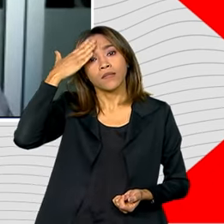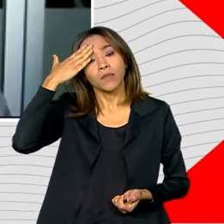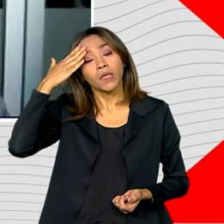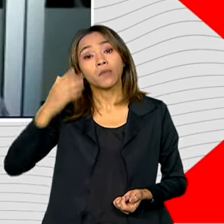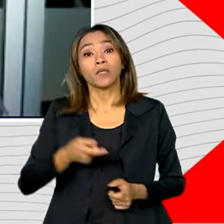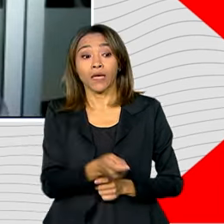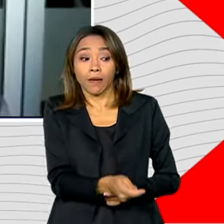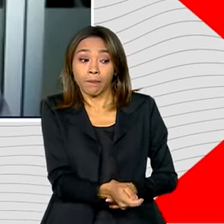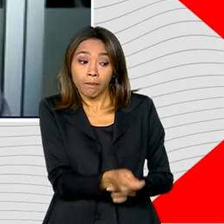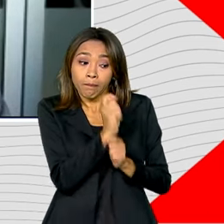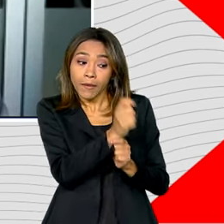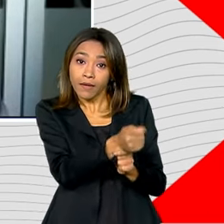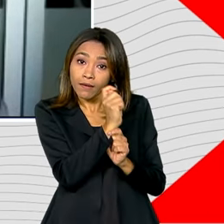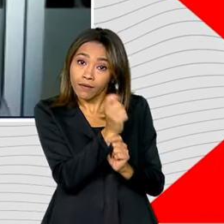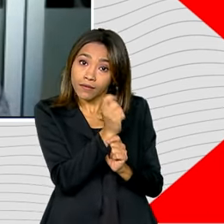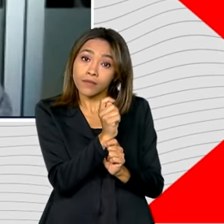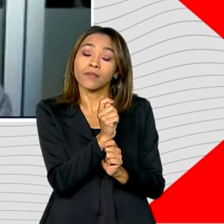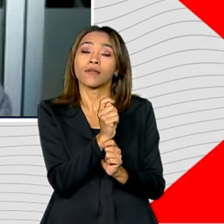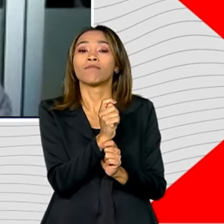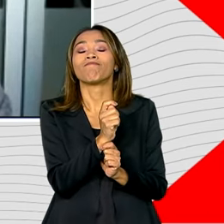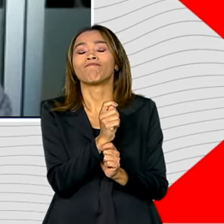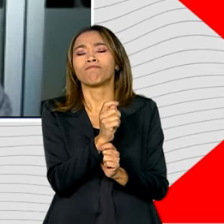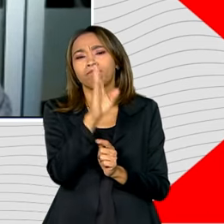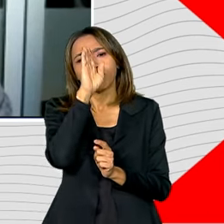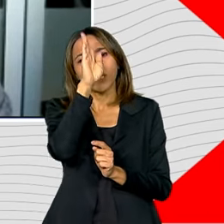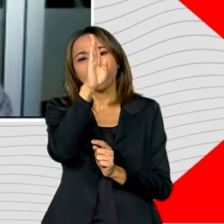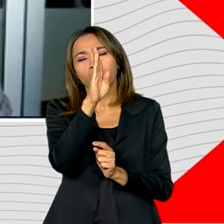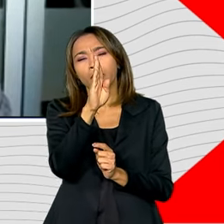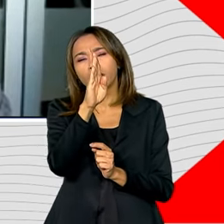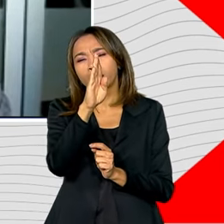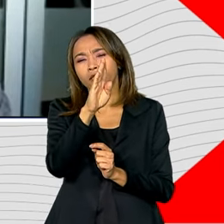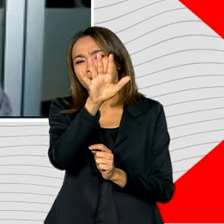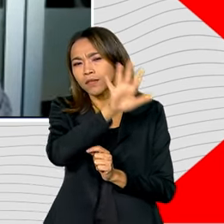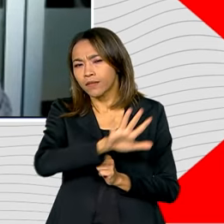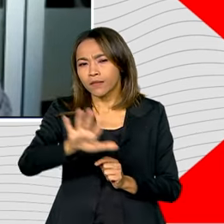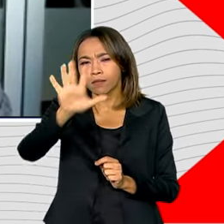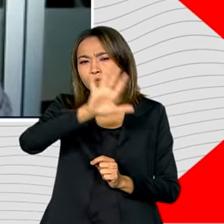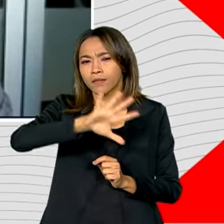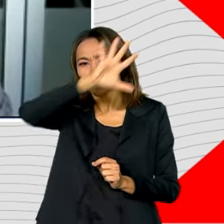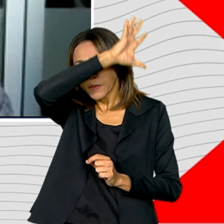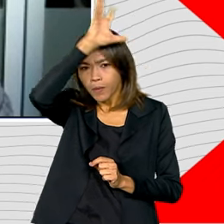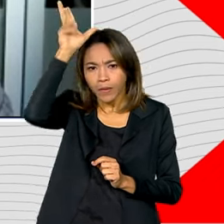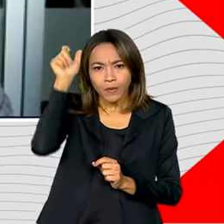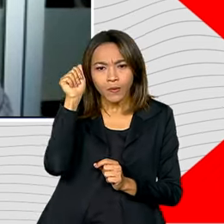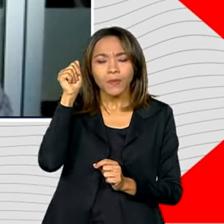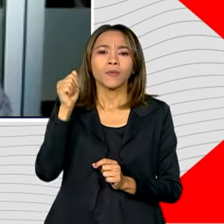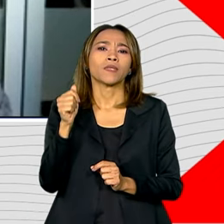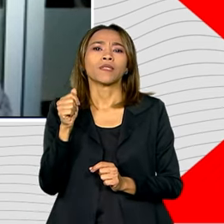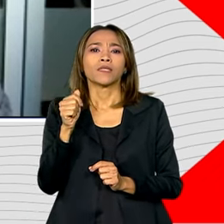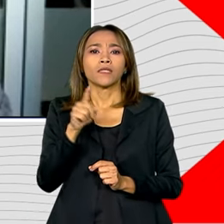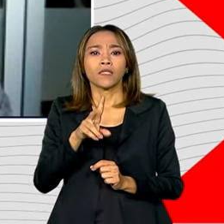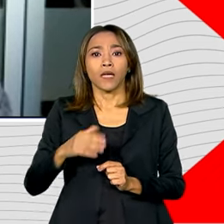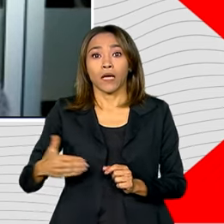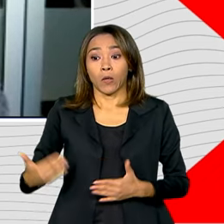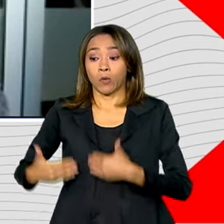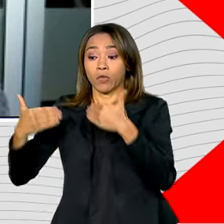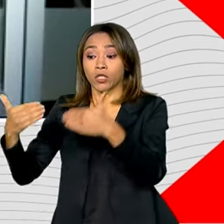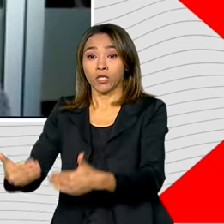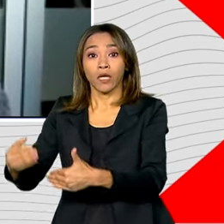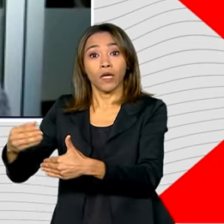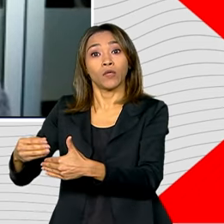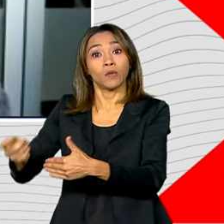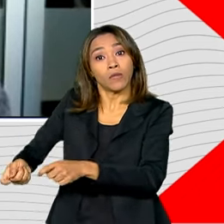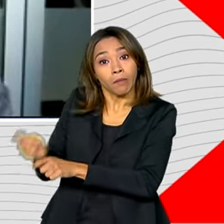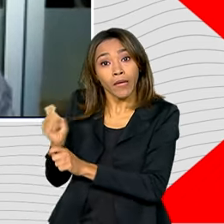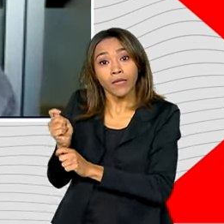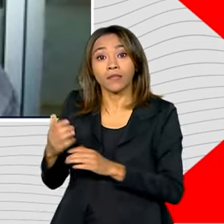sendo dividida, principalmente na região ali do Amazonas e etc., entre o Ministério do Meio Ambiente e o Ministério da